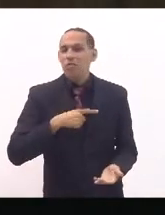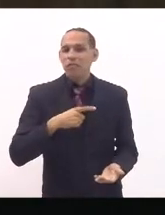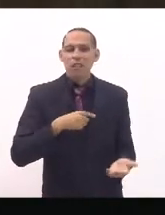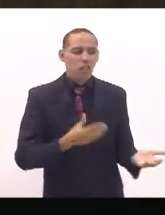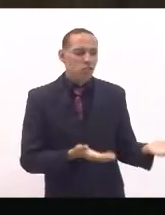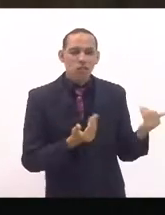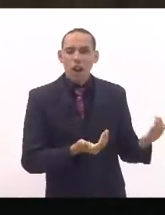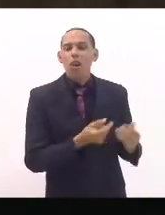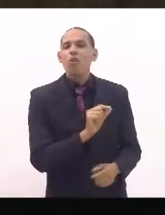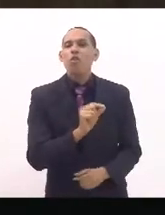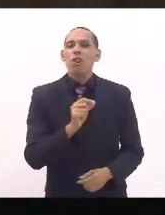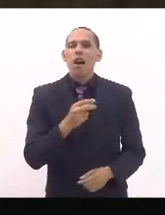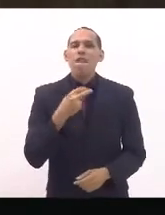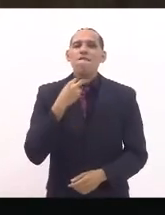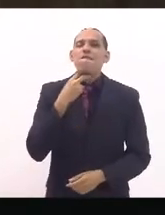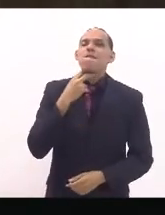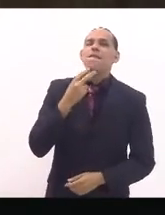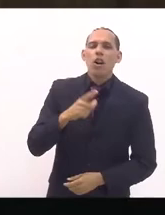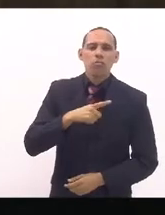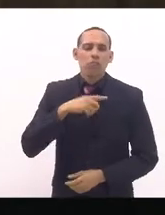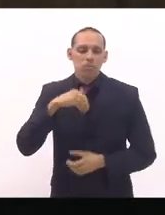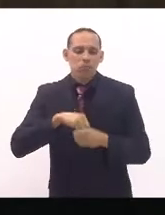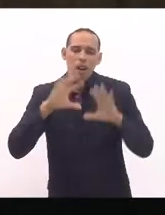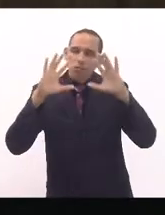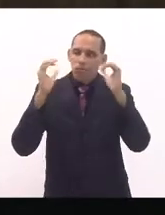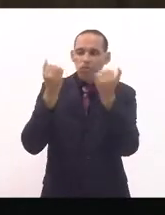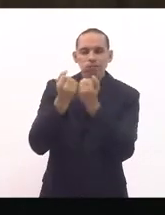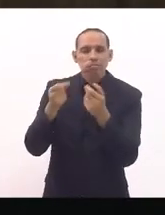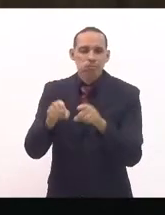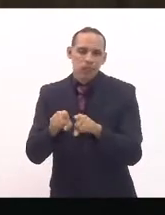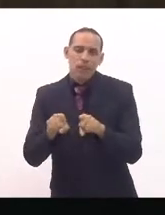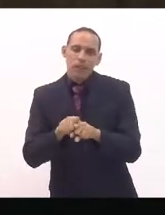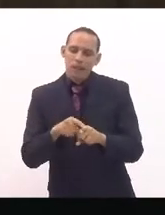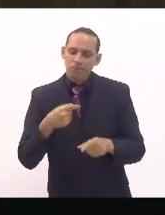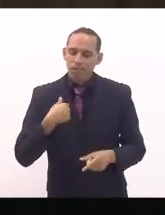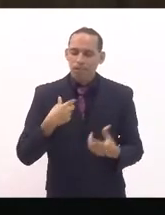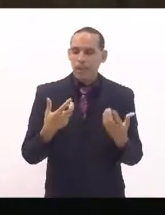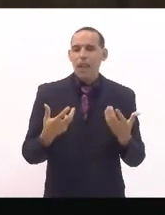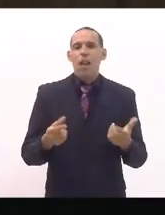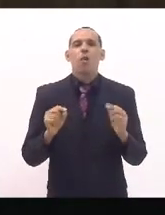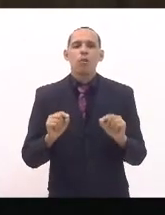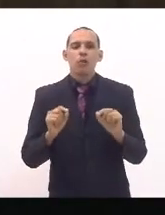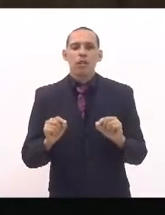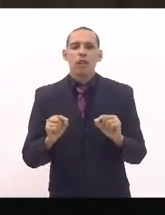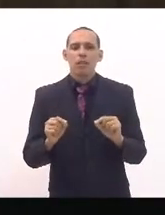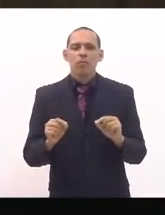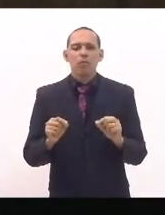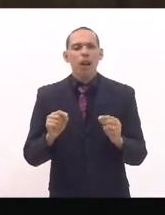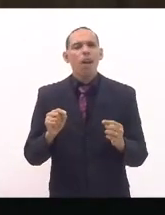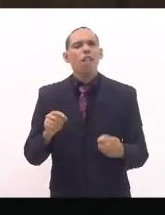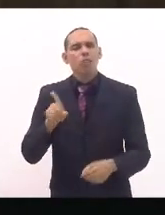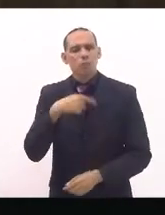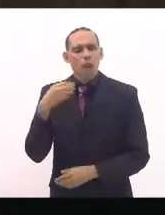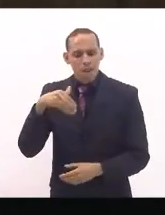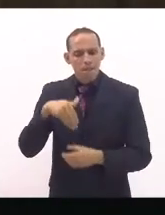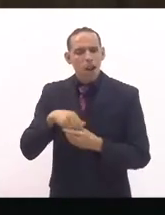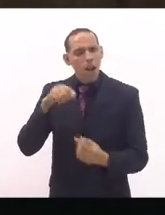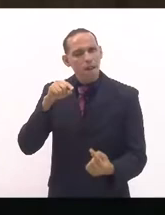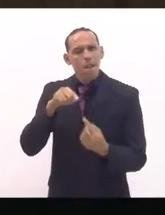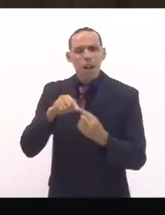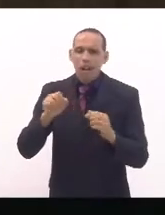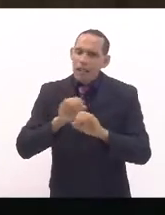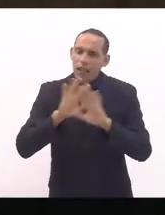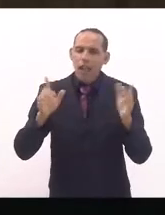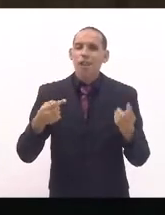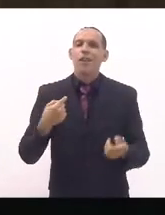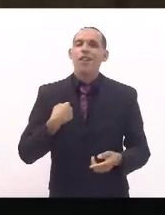de ter voz dentro dos estádios também. Então, eu quero não só declarar o nosso voto favorável, e eu, como uma